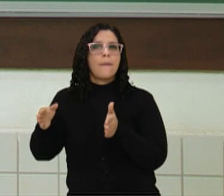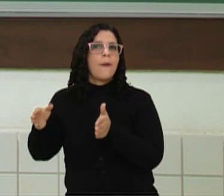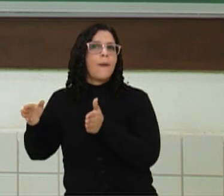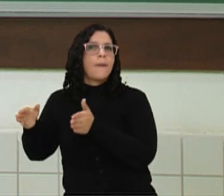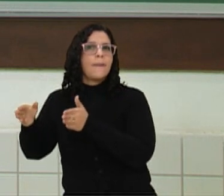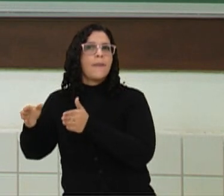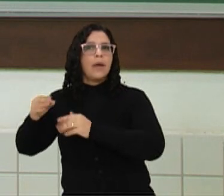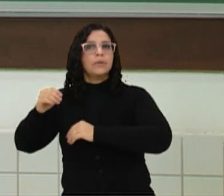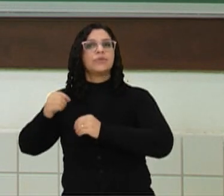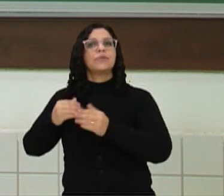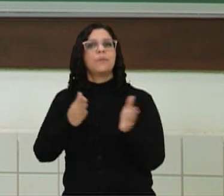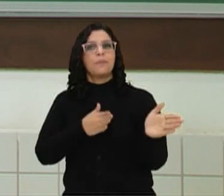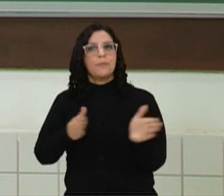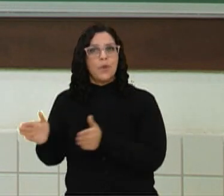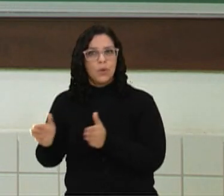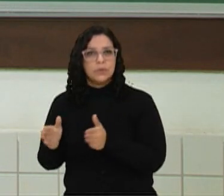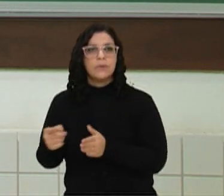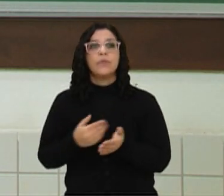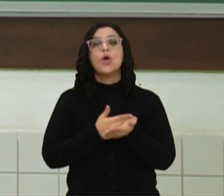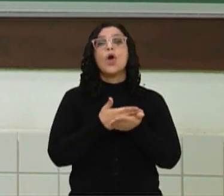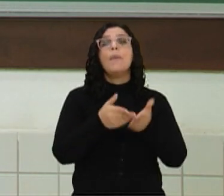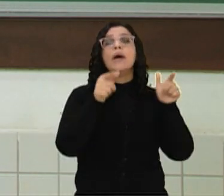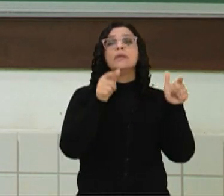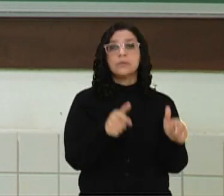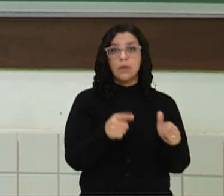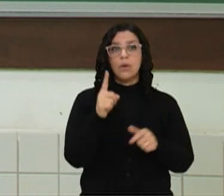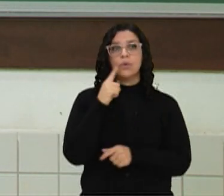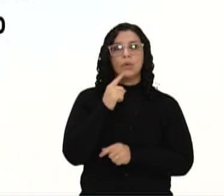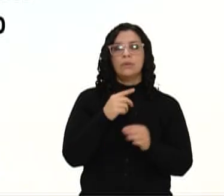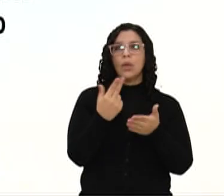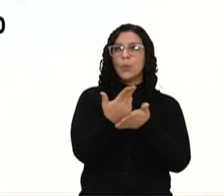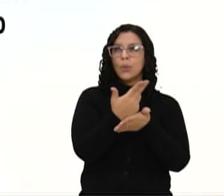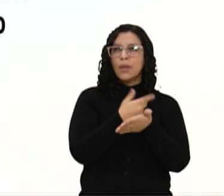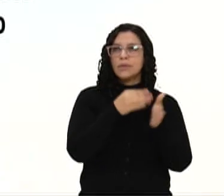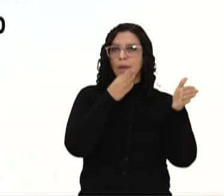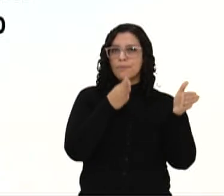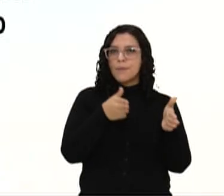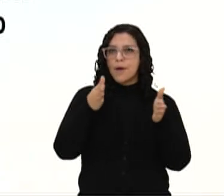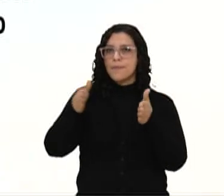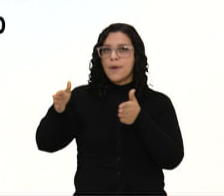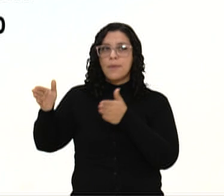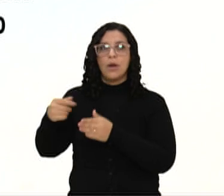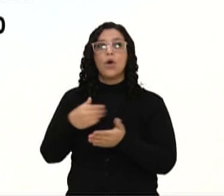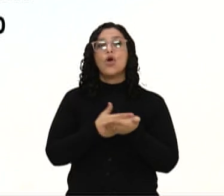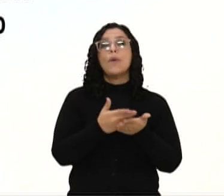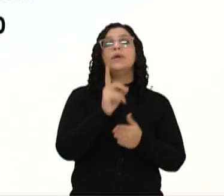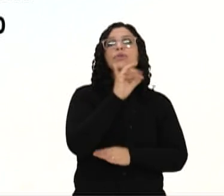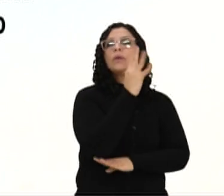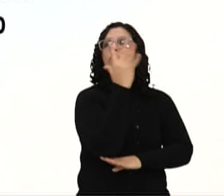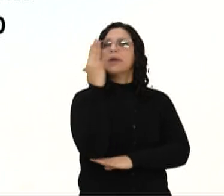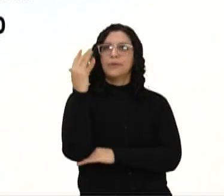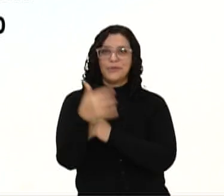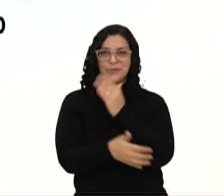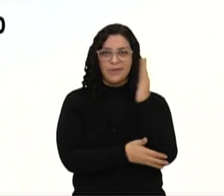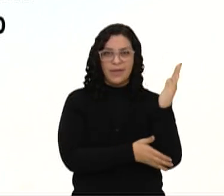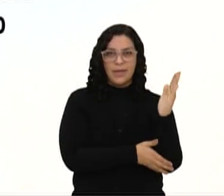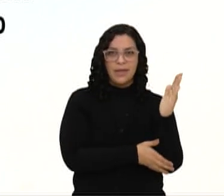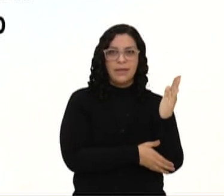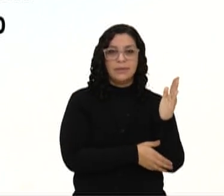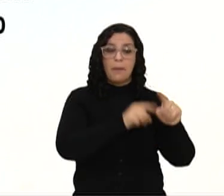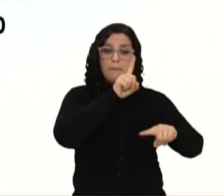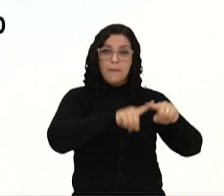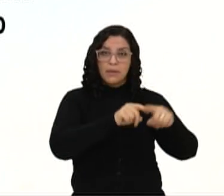começa isso, onde termina. Então, eu trouxe ali um desenho para a gente entender que eu começo lá na natureza, retirando